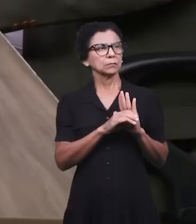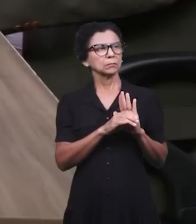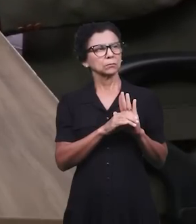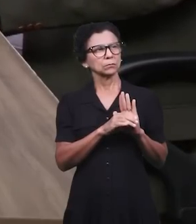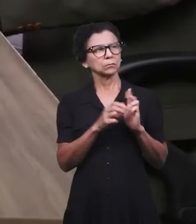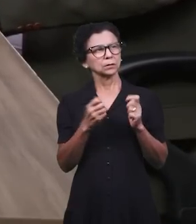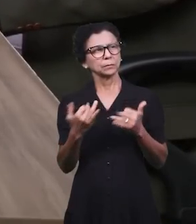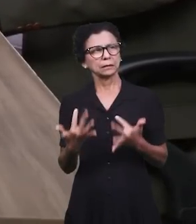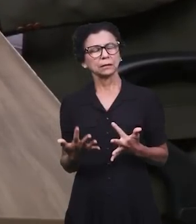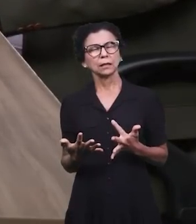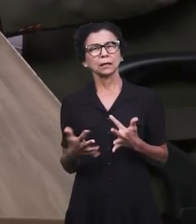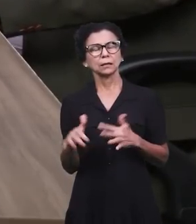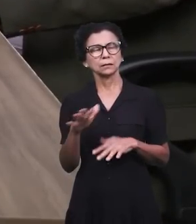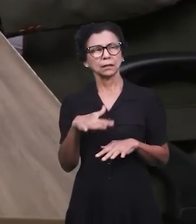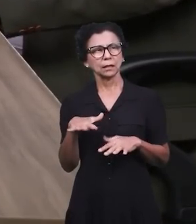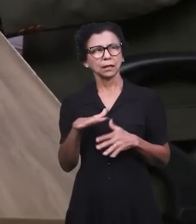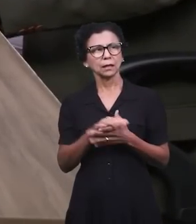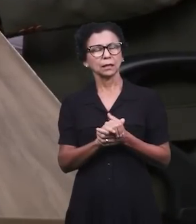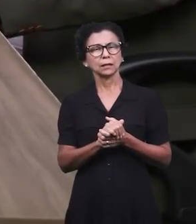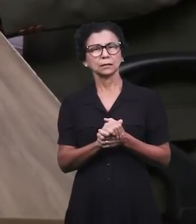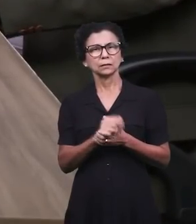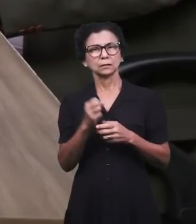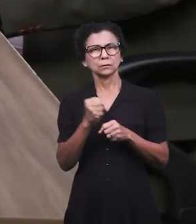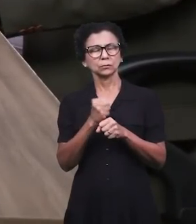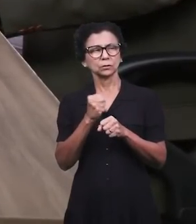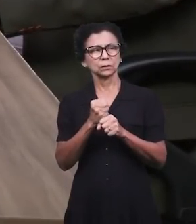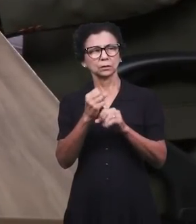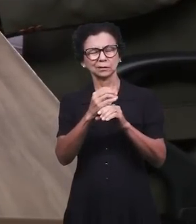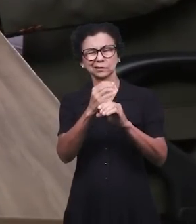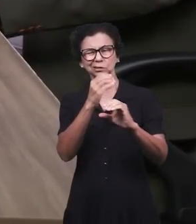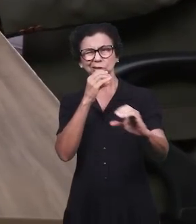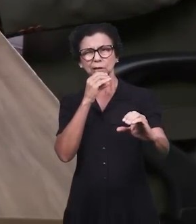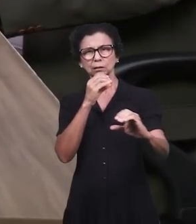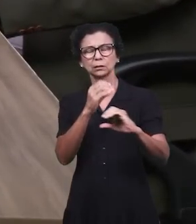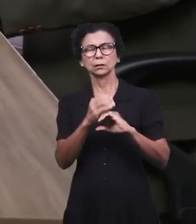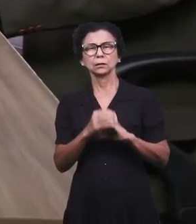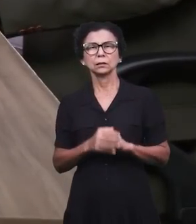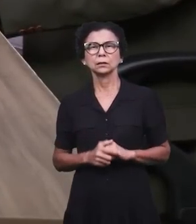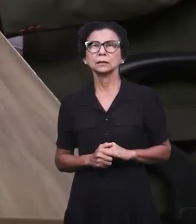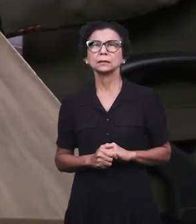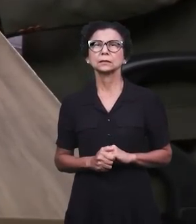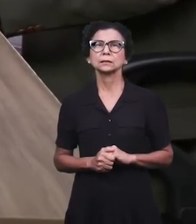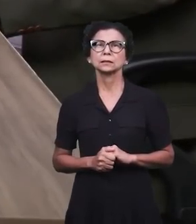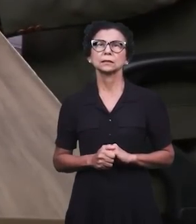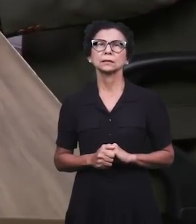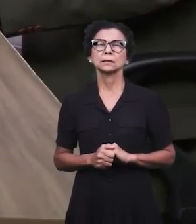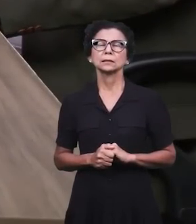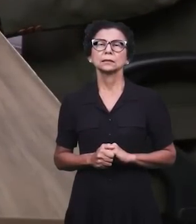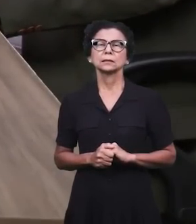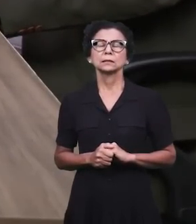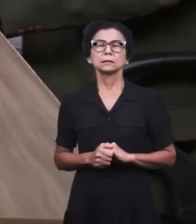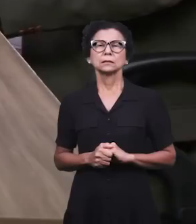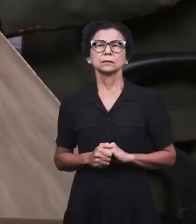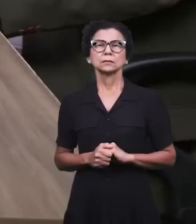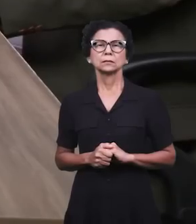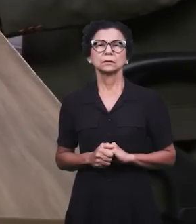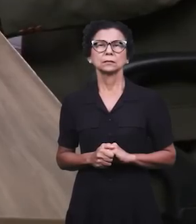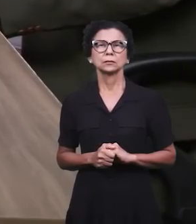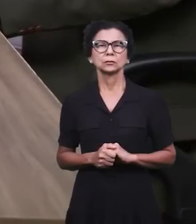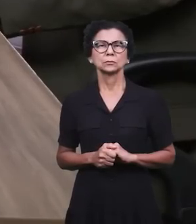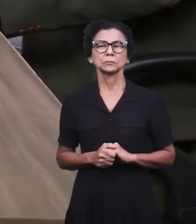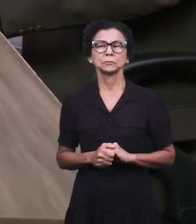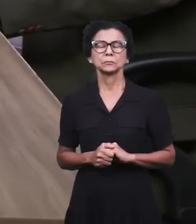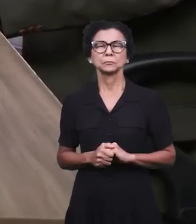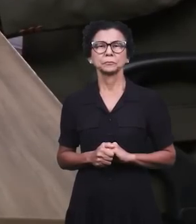da engenharia que são importantes, né, que se relacionam. A gente até estava conversando um pouco antes com